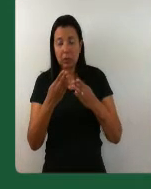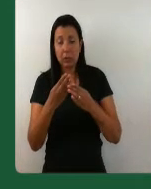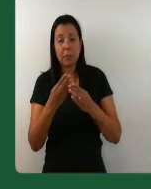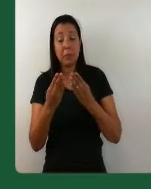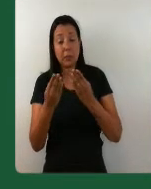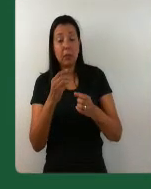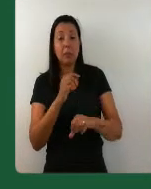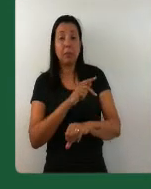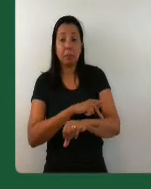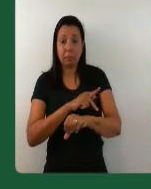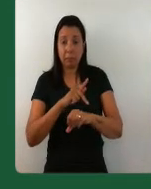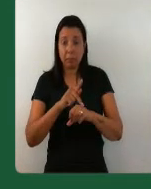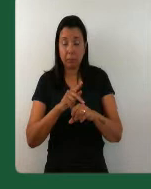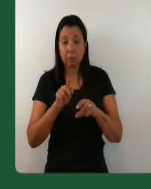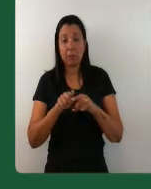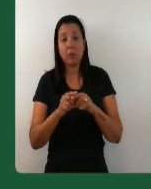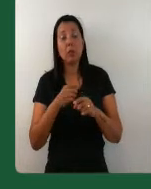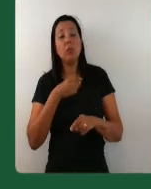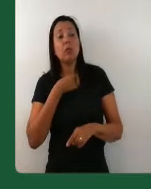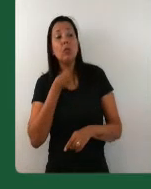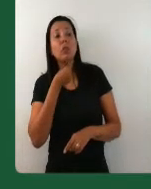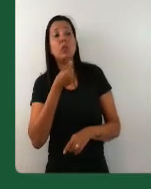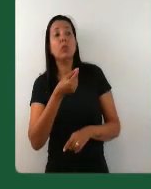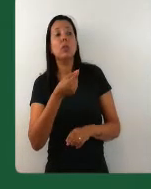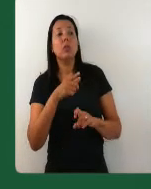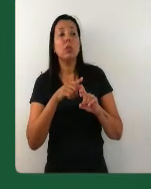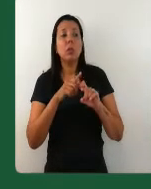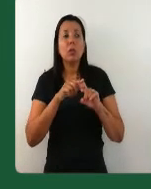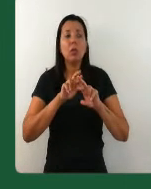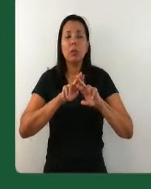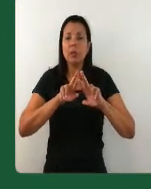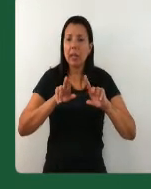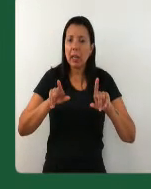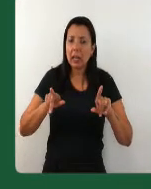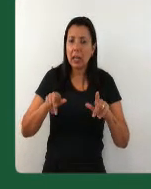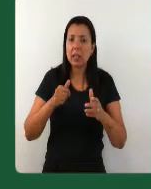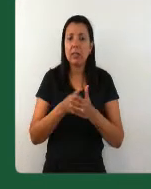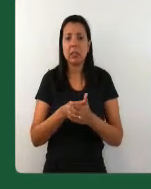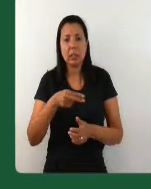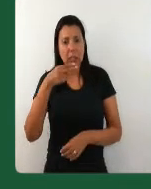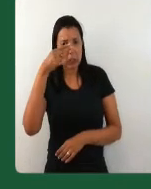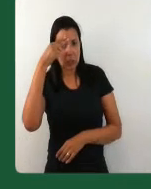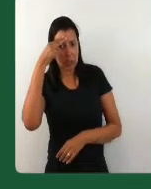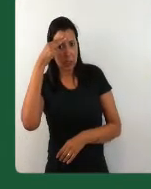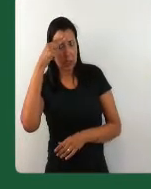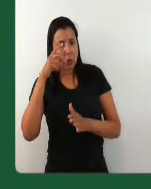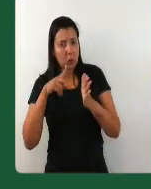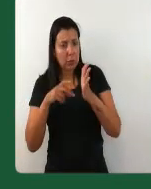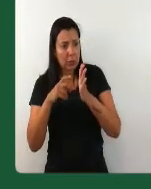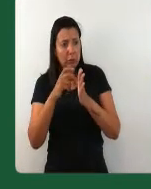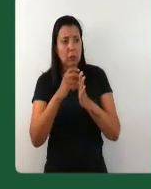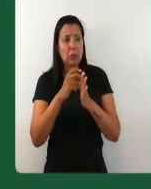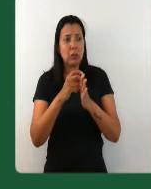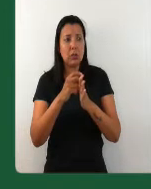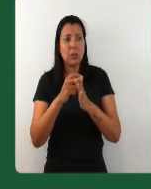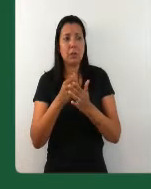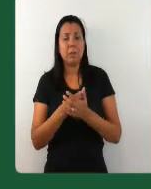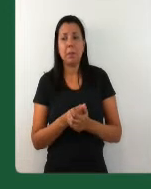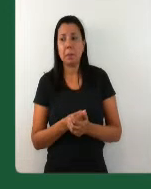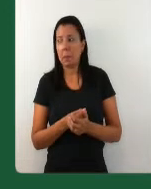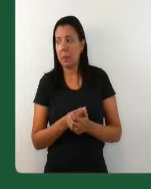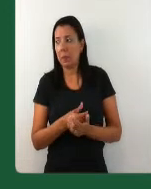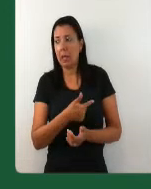psicopedagogia, fonoaudiologia, ortodontia, otorrinolaringologia, neurocirurgia,